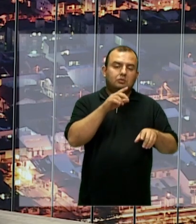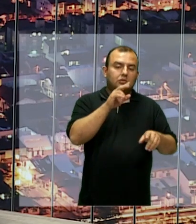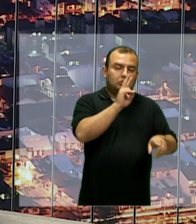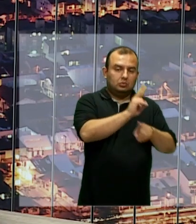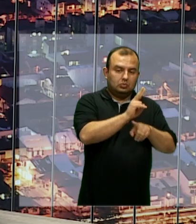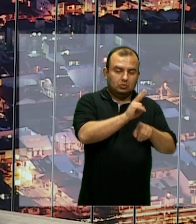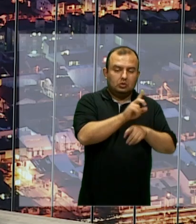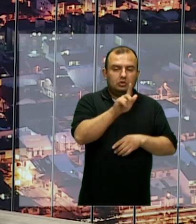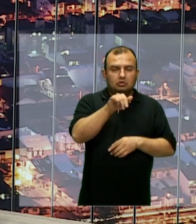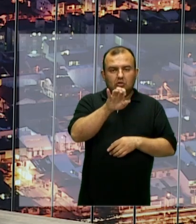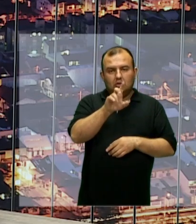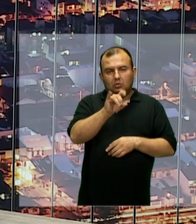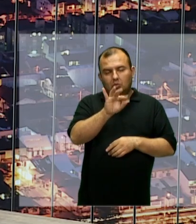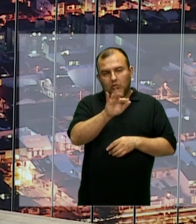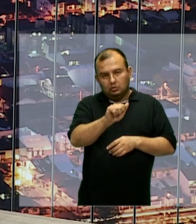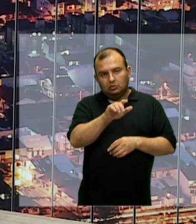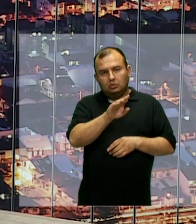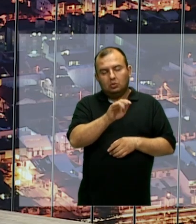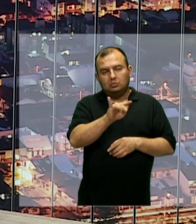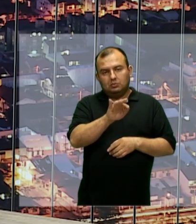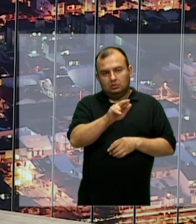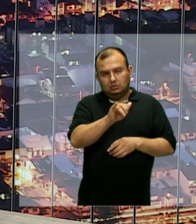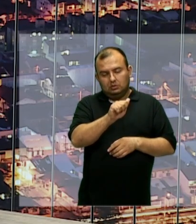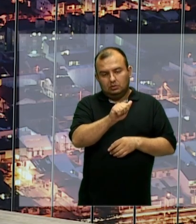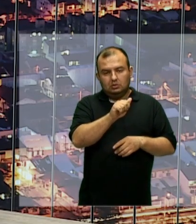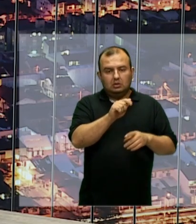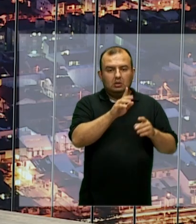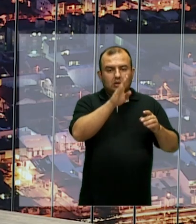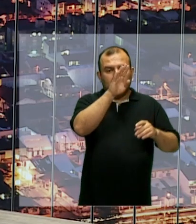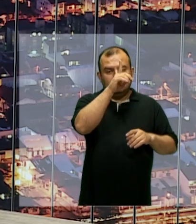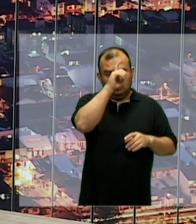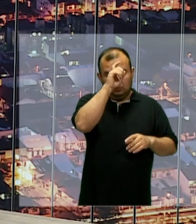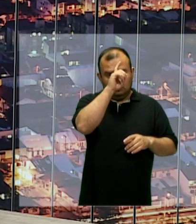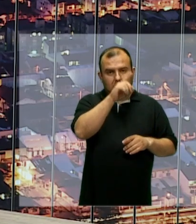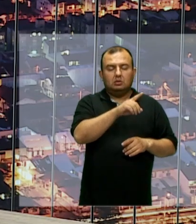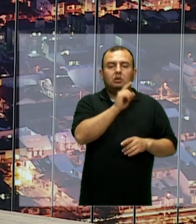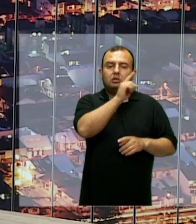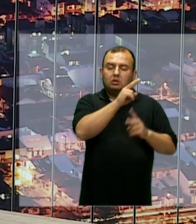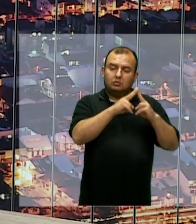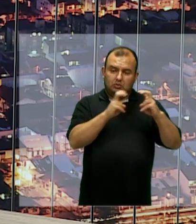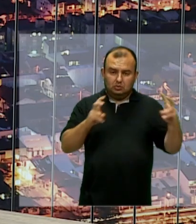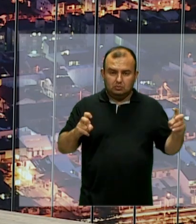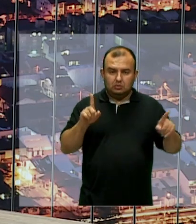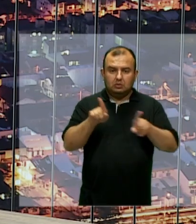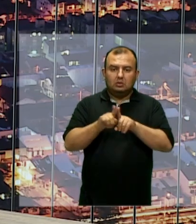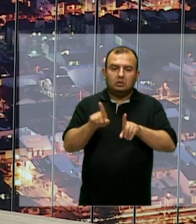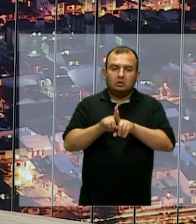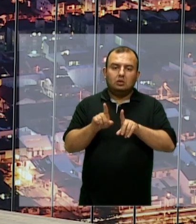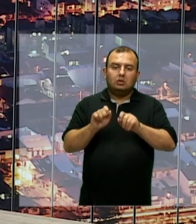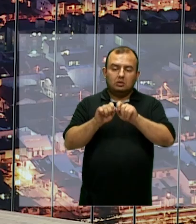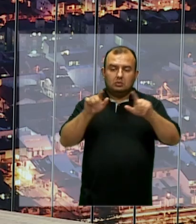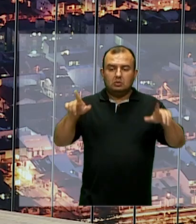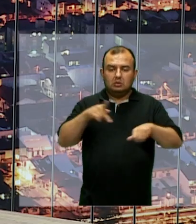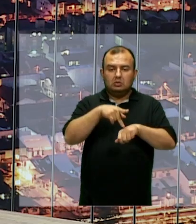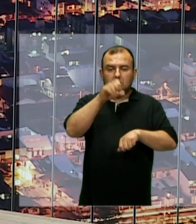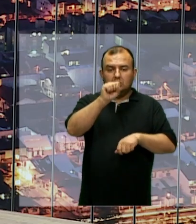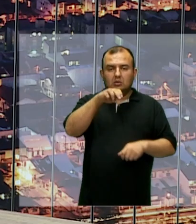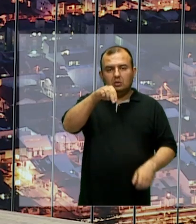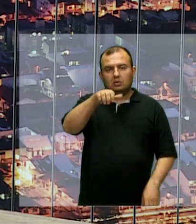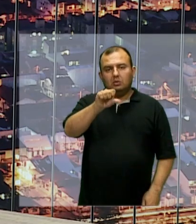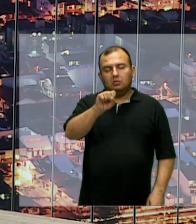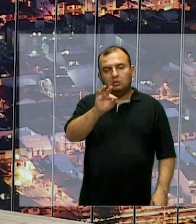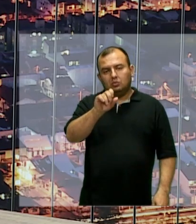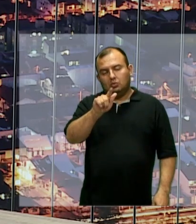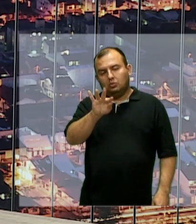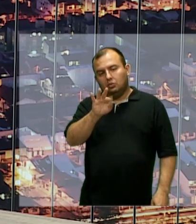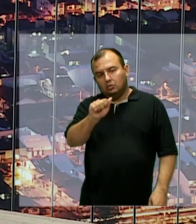em Ginecologia e Obstetrícia na Maternidade Carmela Adulta em Florianópolis, possui título de especialista em Mastologia